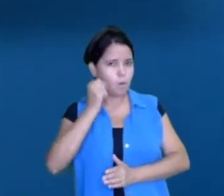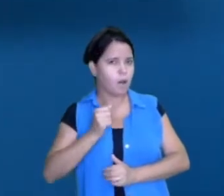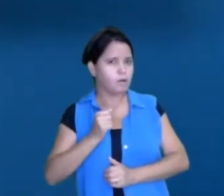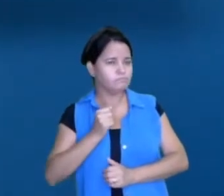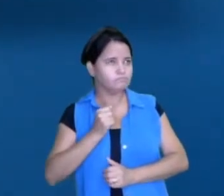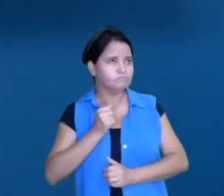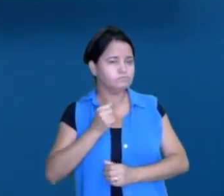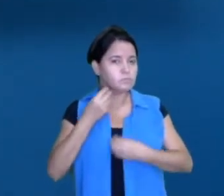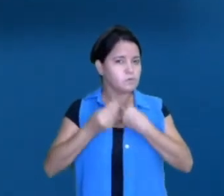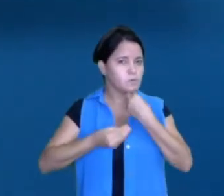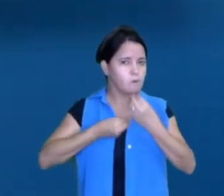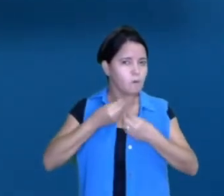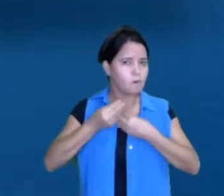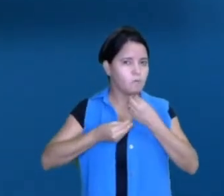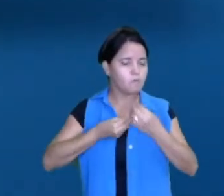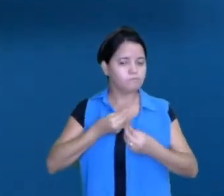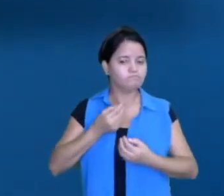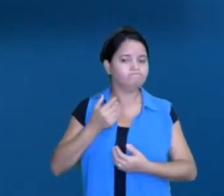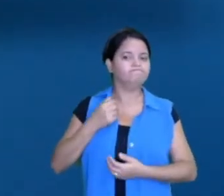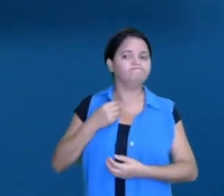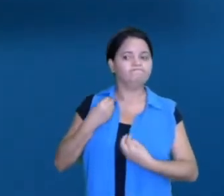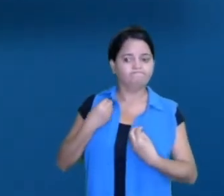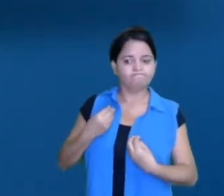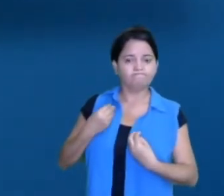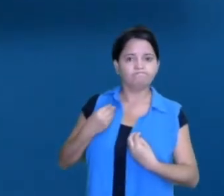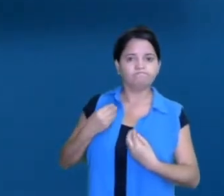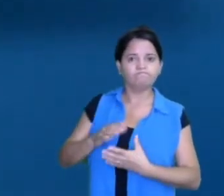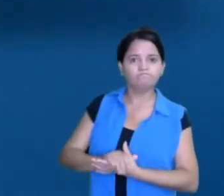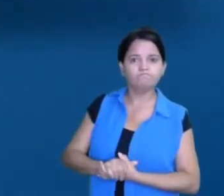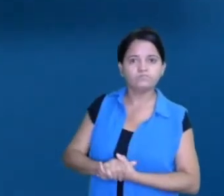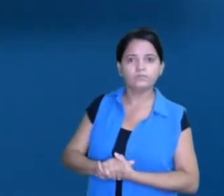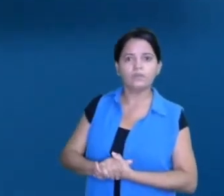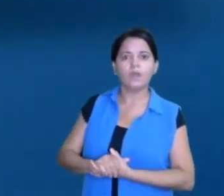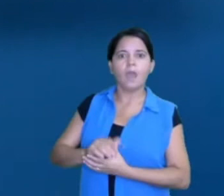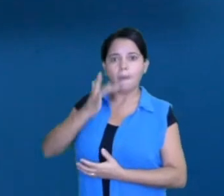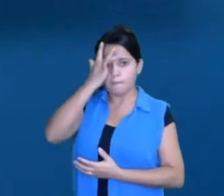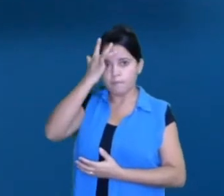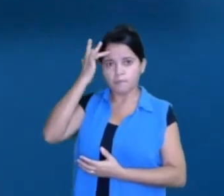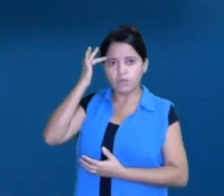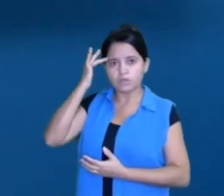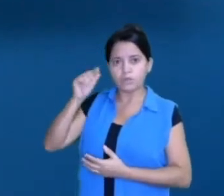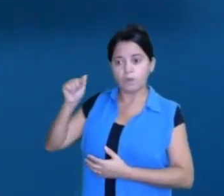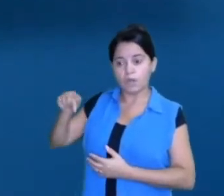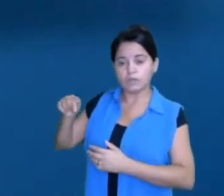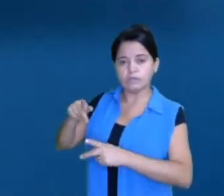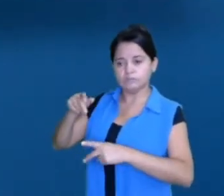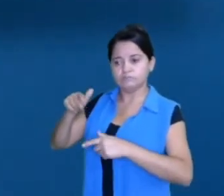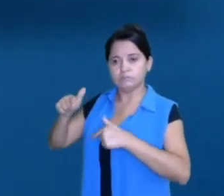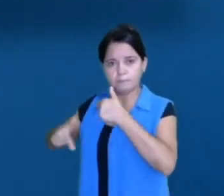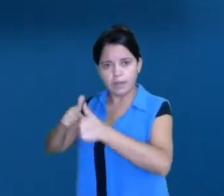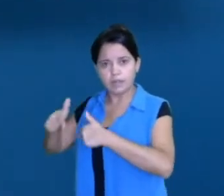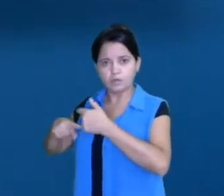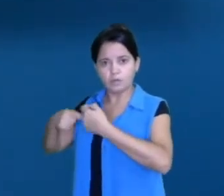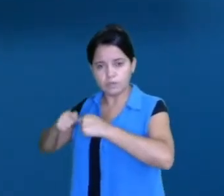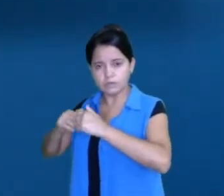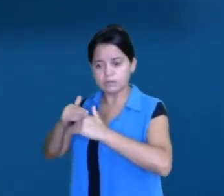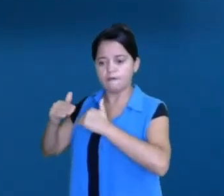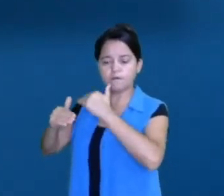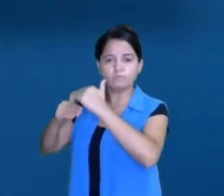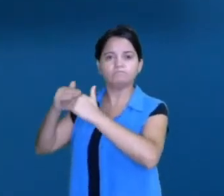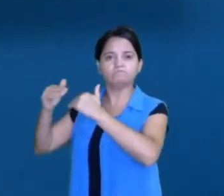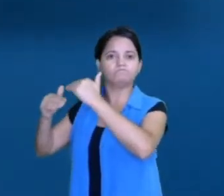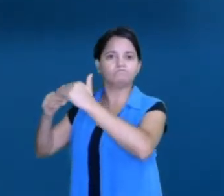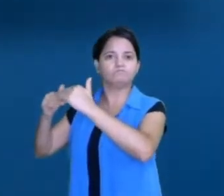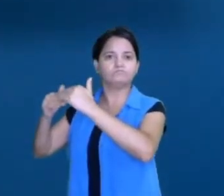que pegar em armas, tá? Teria que ser criada a chamada ditadura do proletariado. Bom,